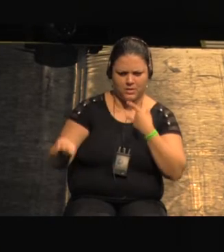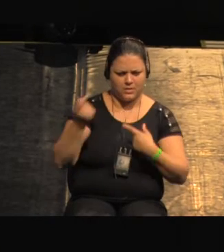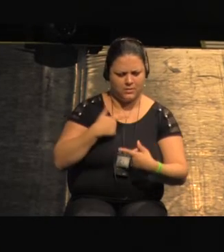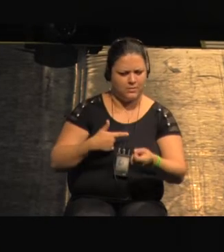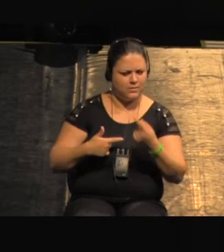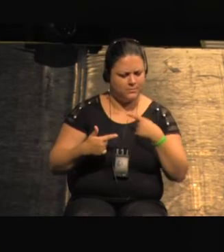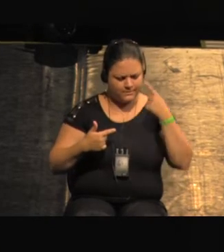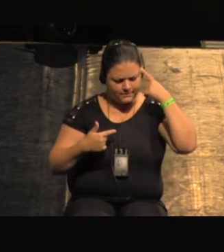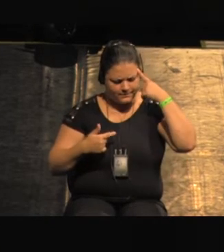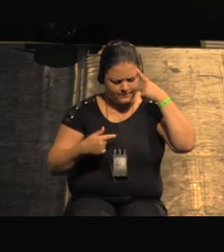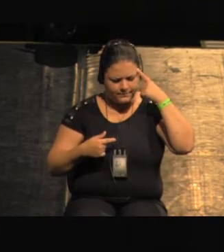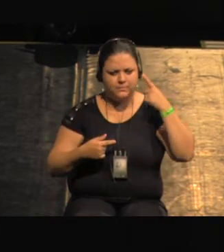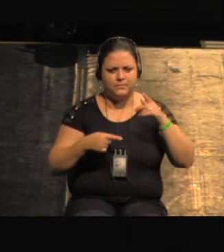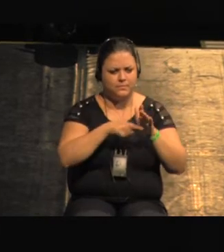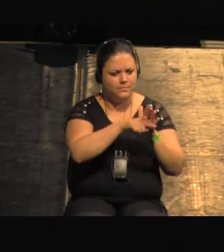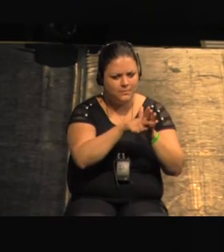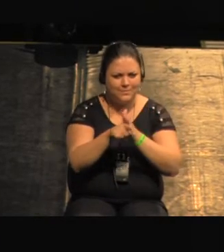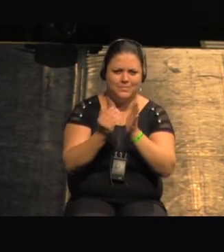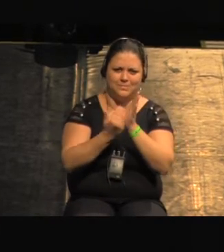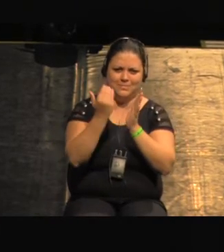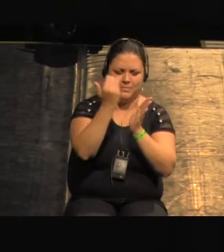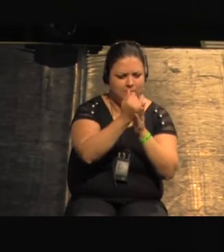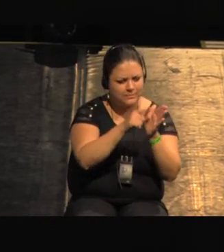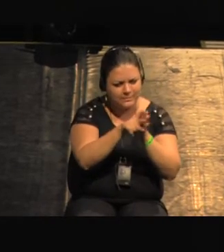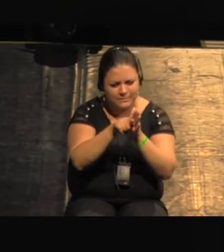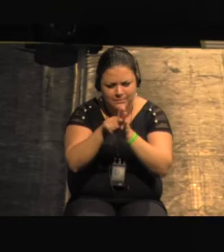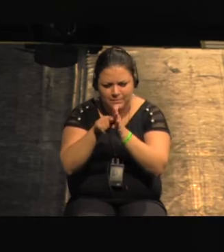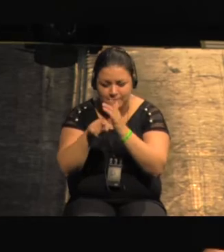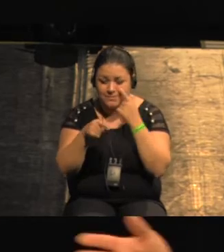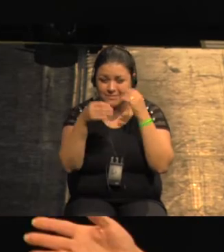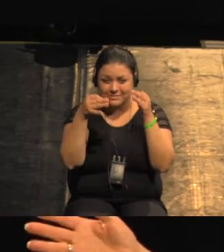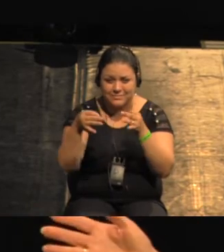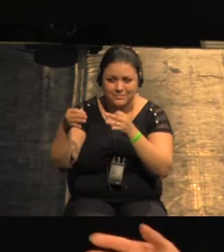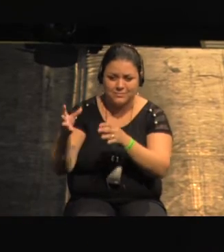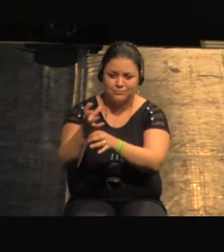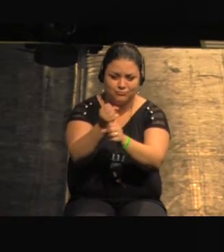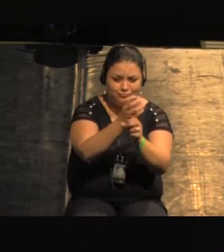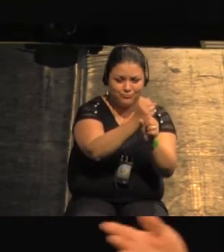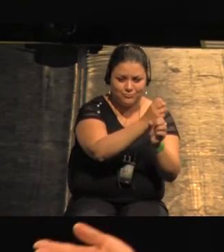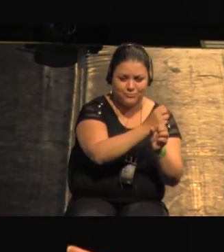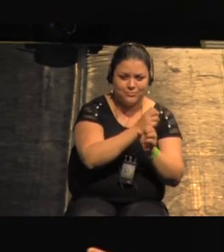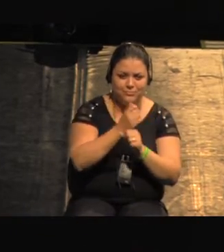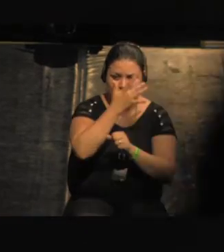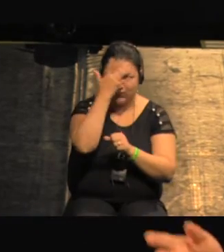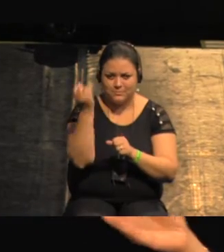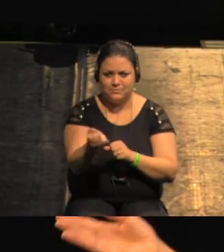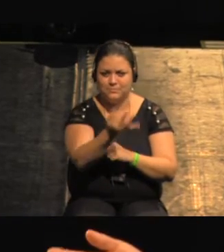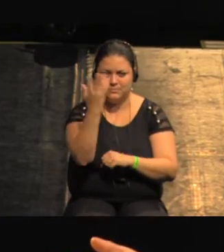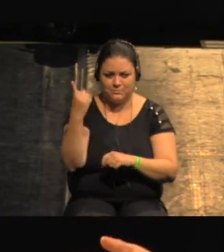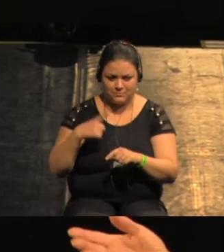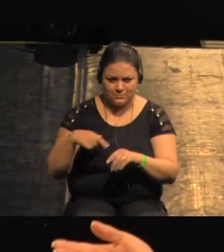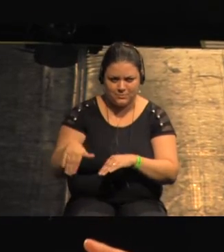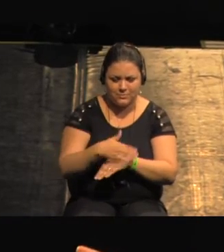irá fazer pesquisas mais frequentes. Ele vai fazer contagens de quantas